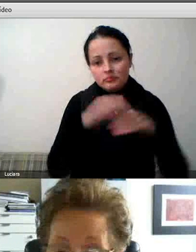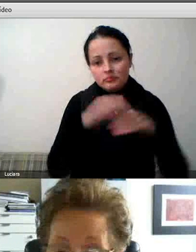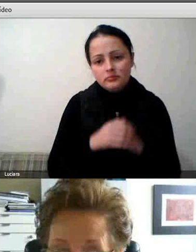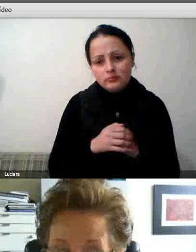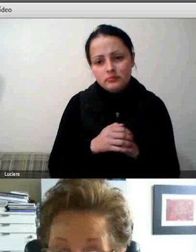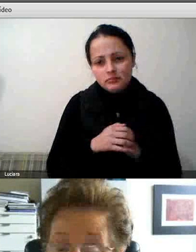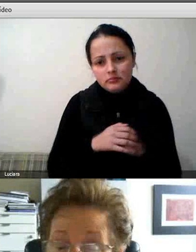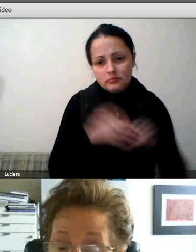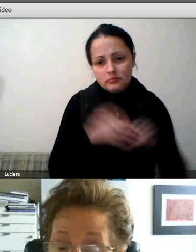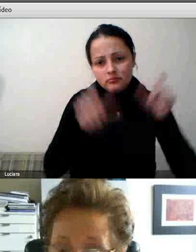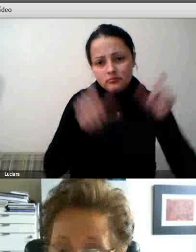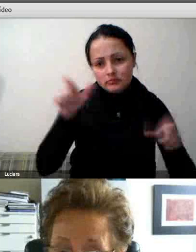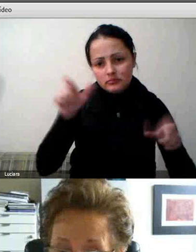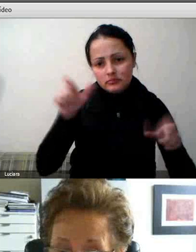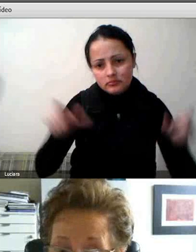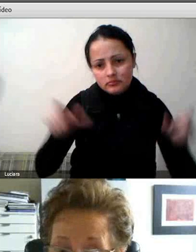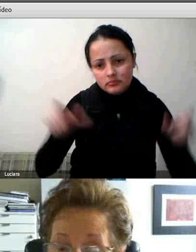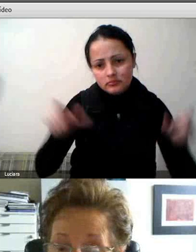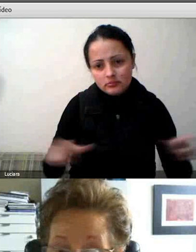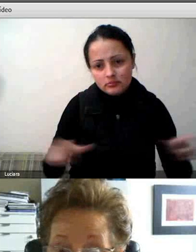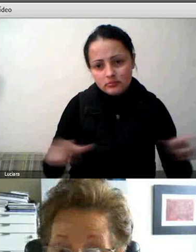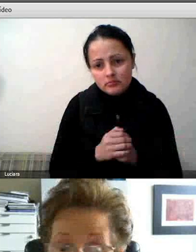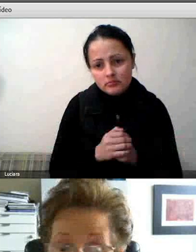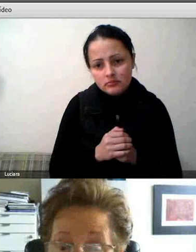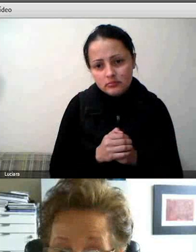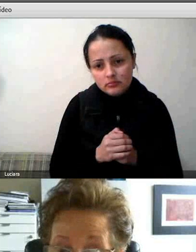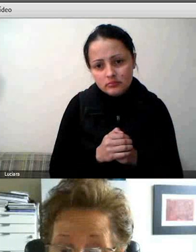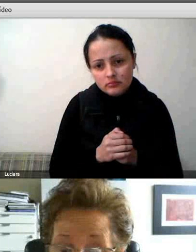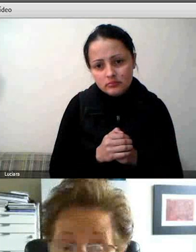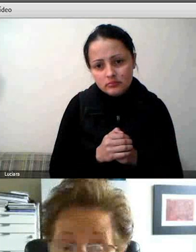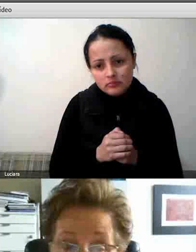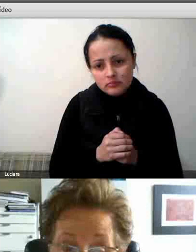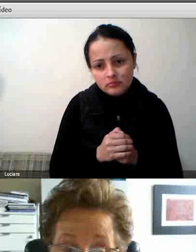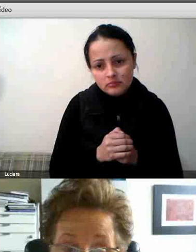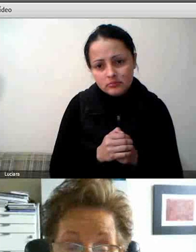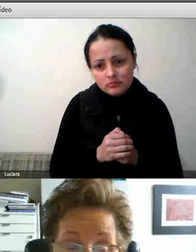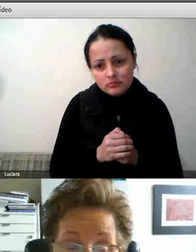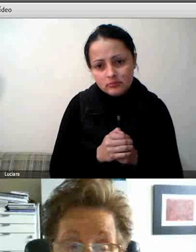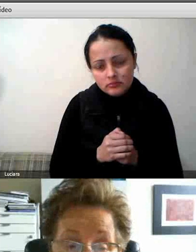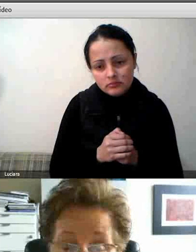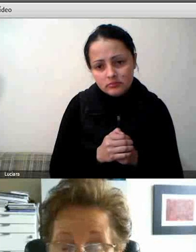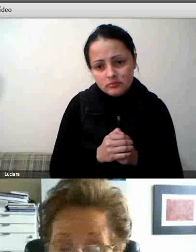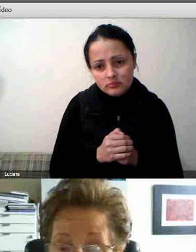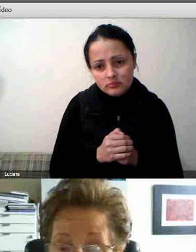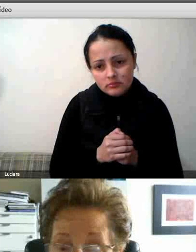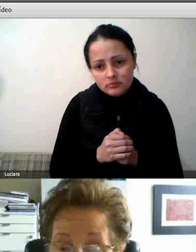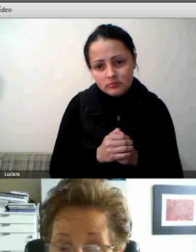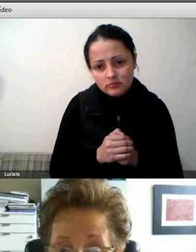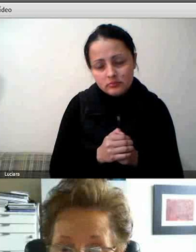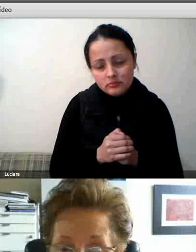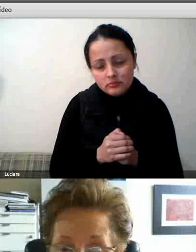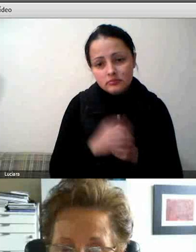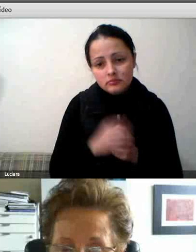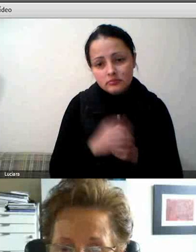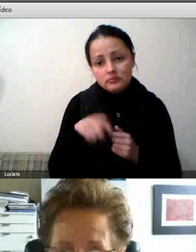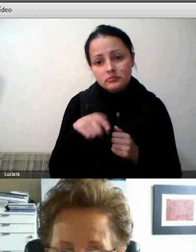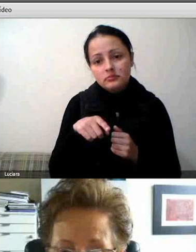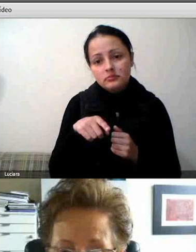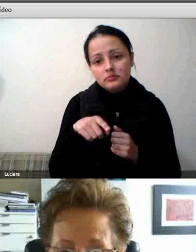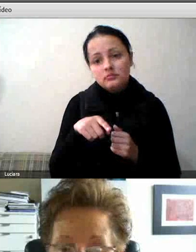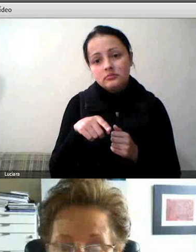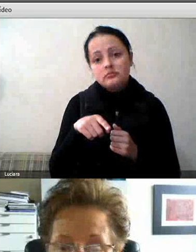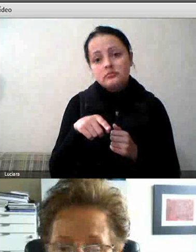educador, a escola, que vai ajudar o aluno a usar esses